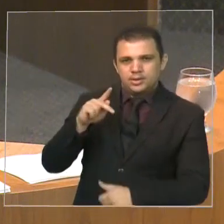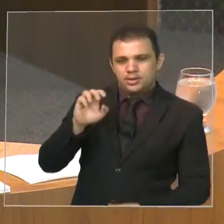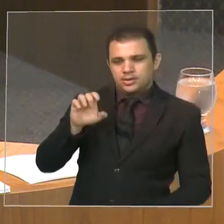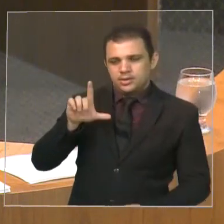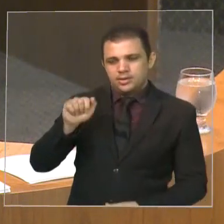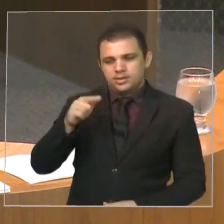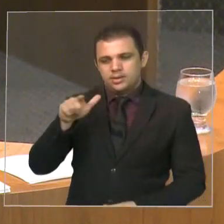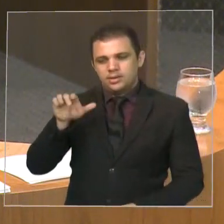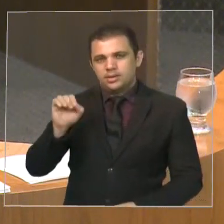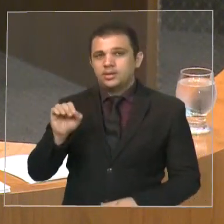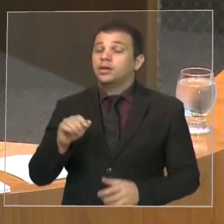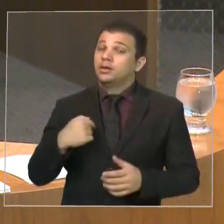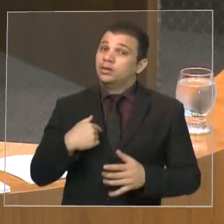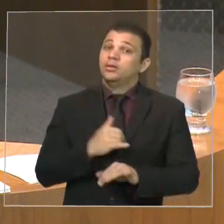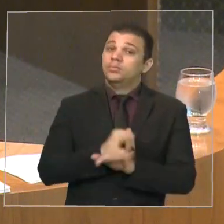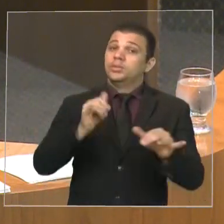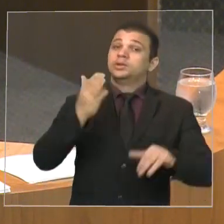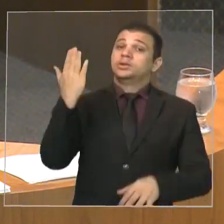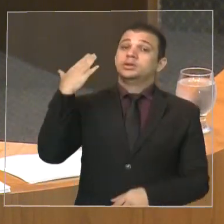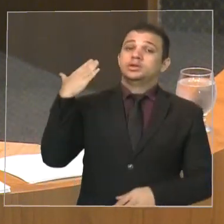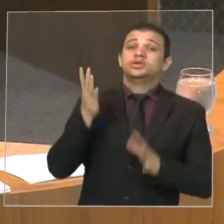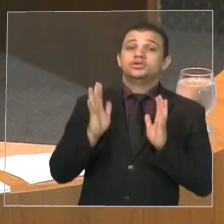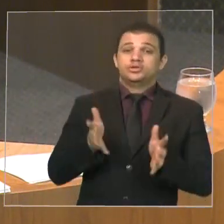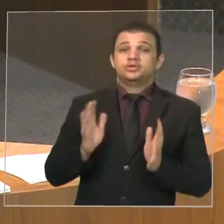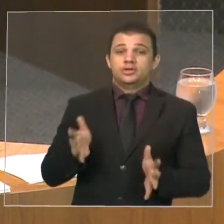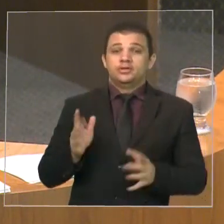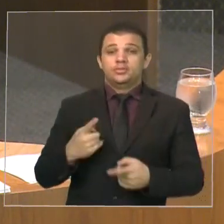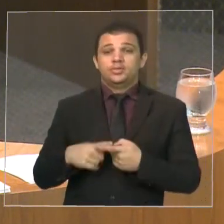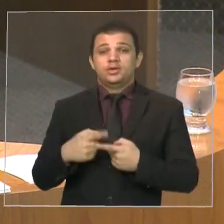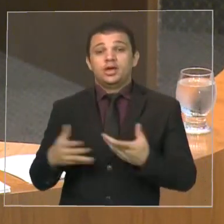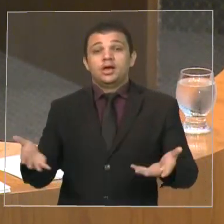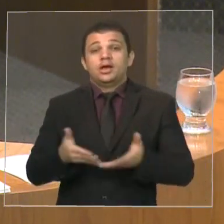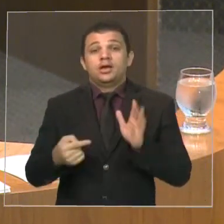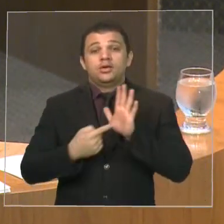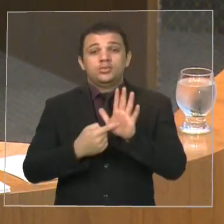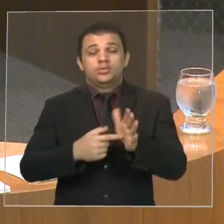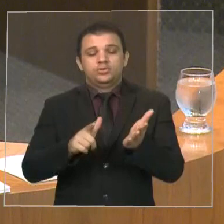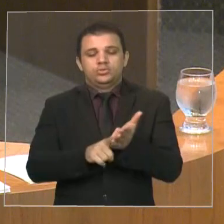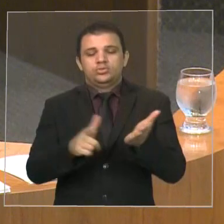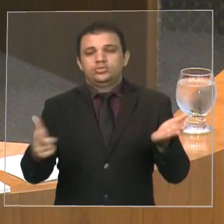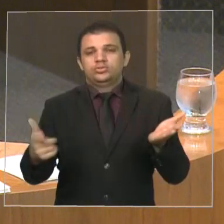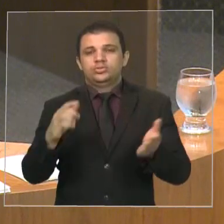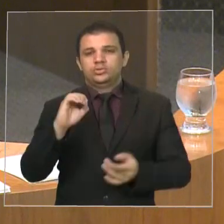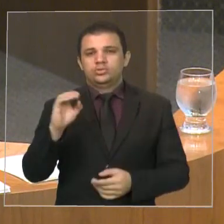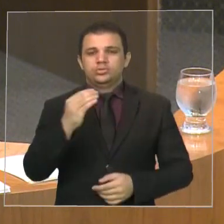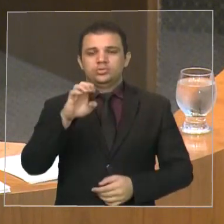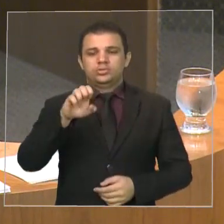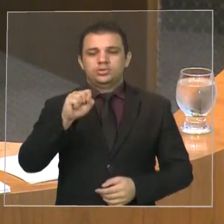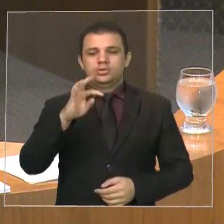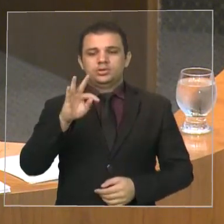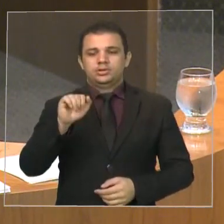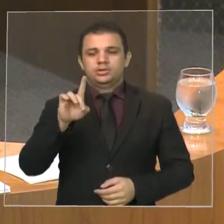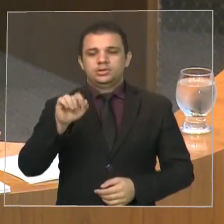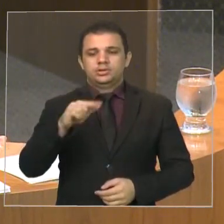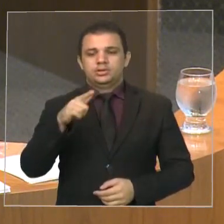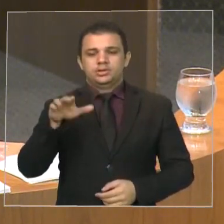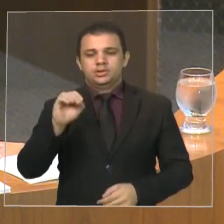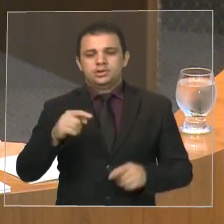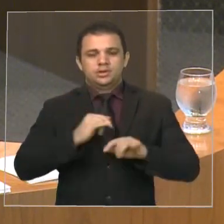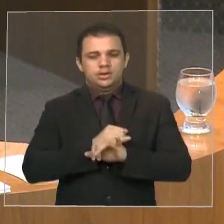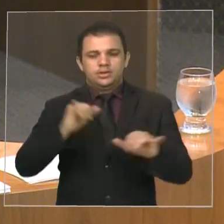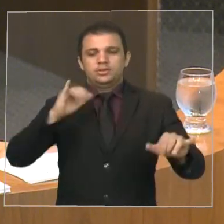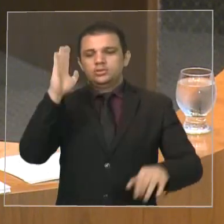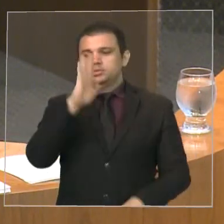eu já havia denunciado nesta casa, que agora o Estadão colocou a nível nacional,